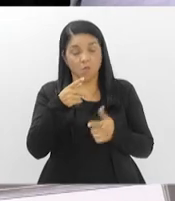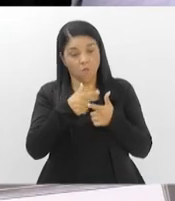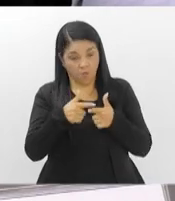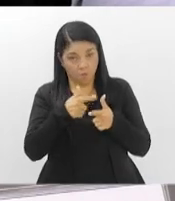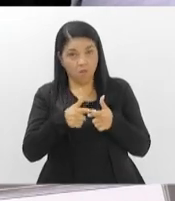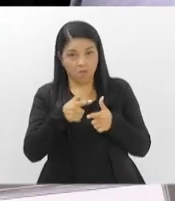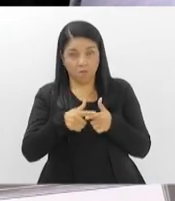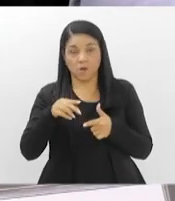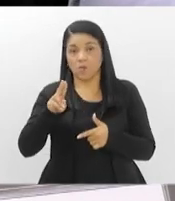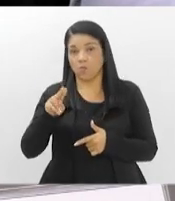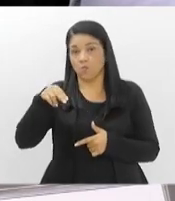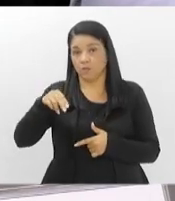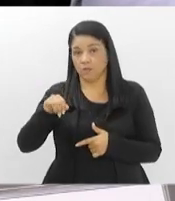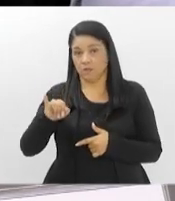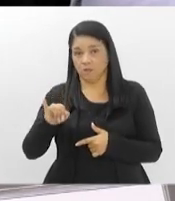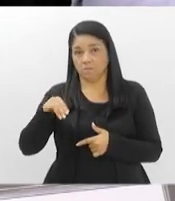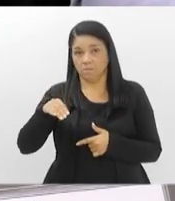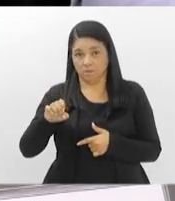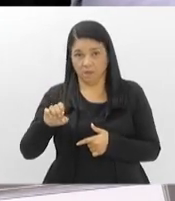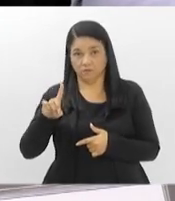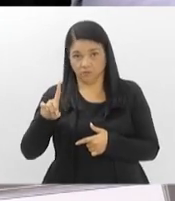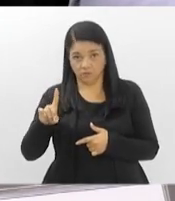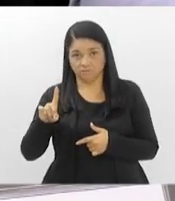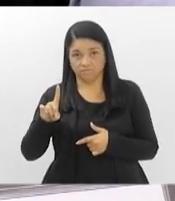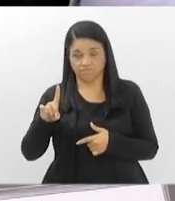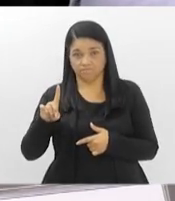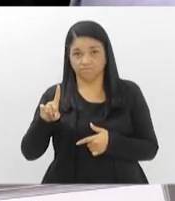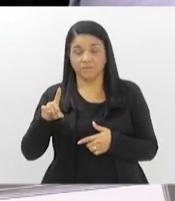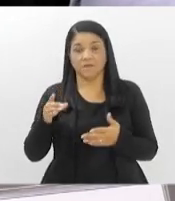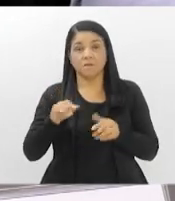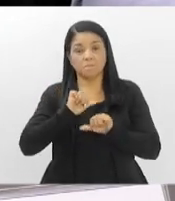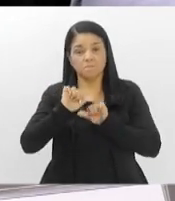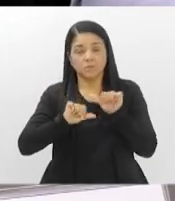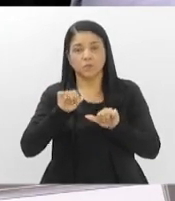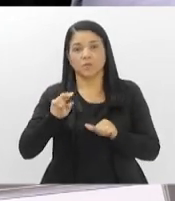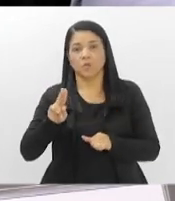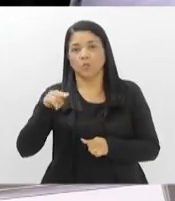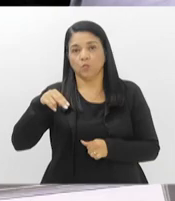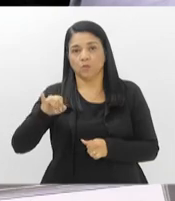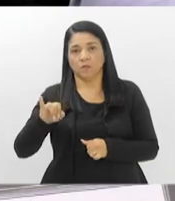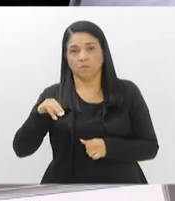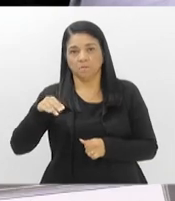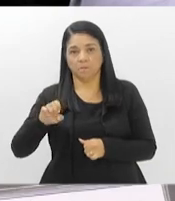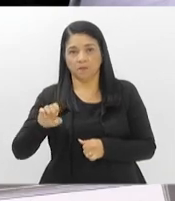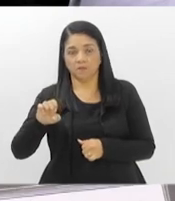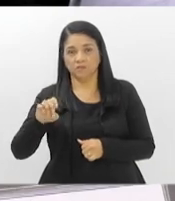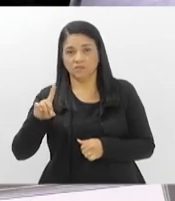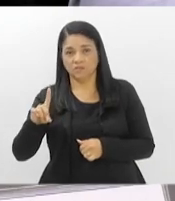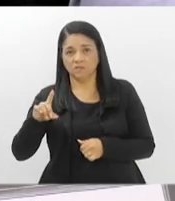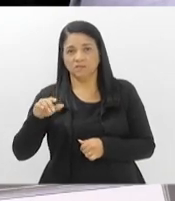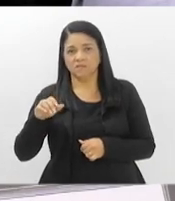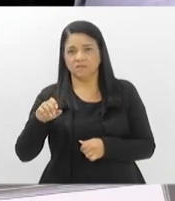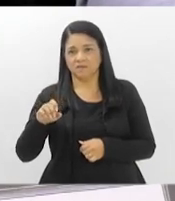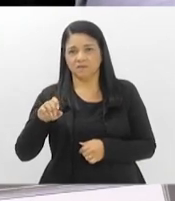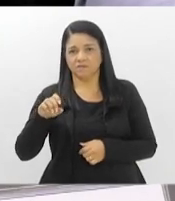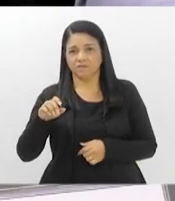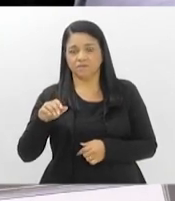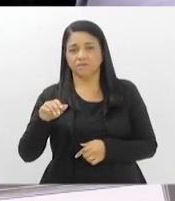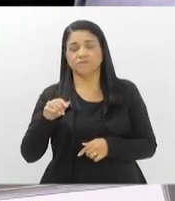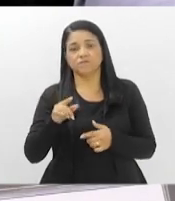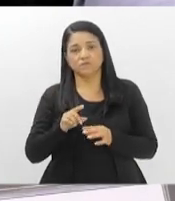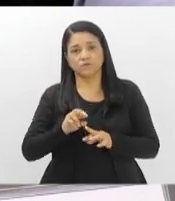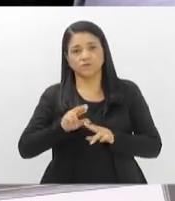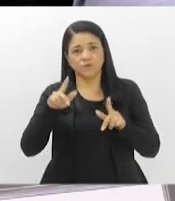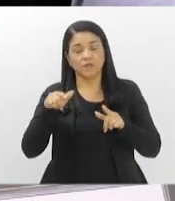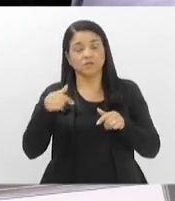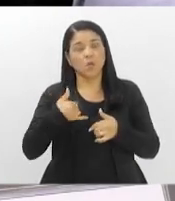a Unimed É verdade verdade que passou a ser Unimed ferge E aí dentro as dúvidas que eu tentei tirar liguei para um número